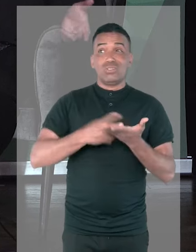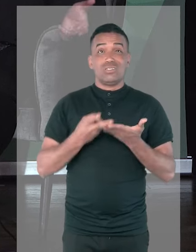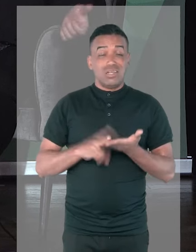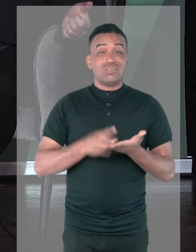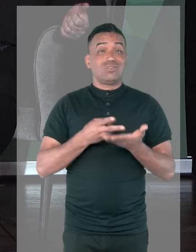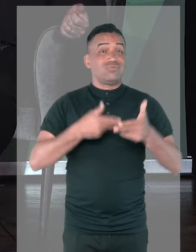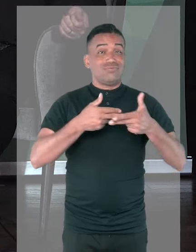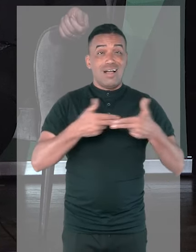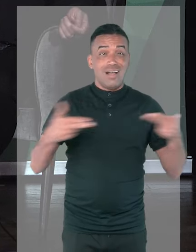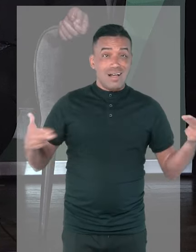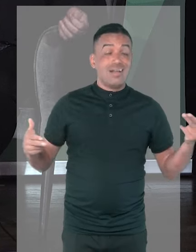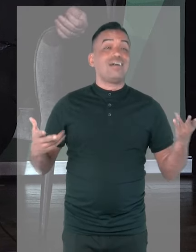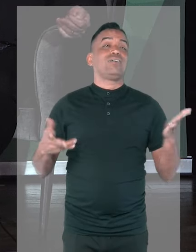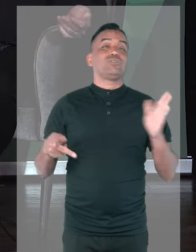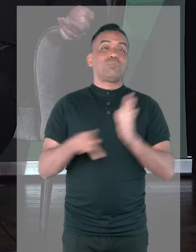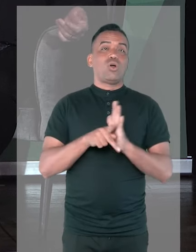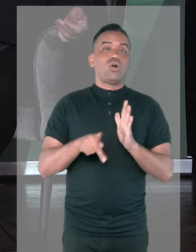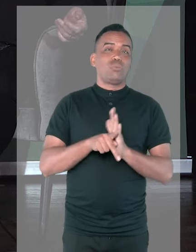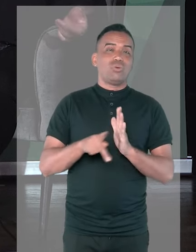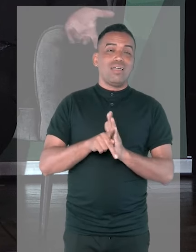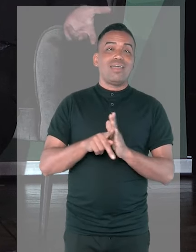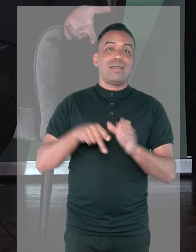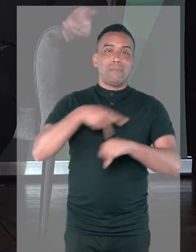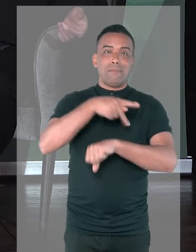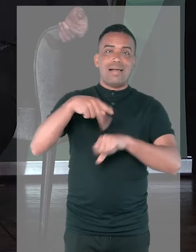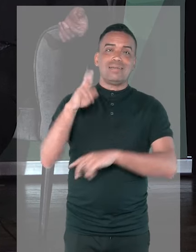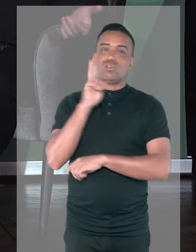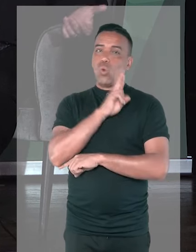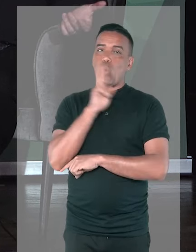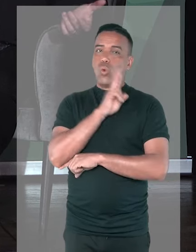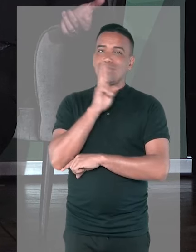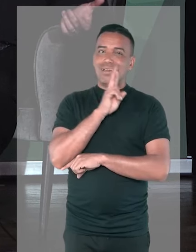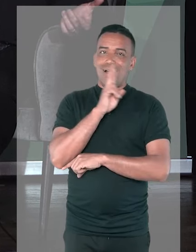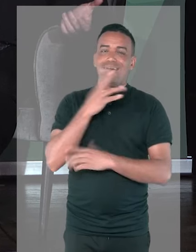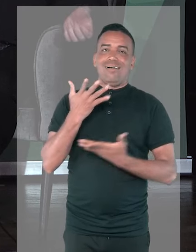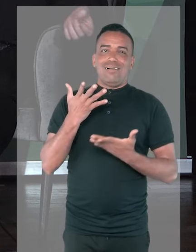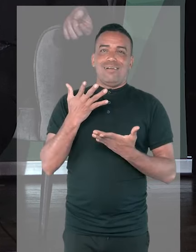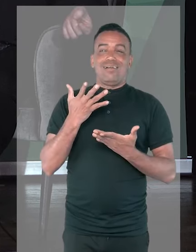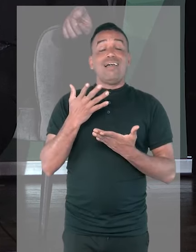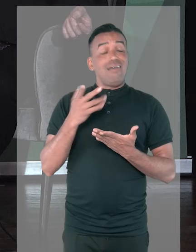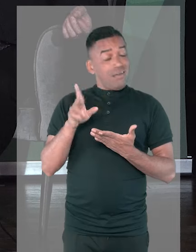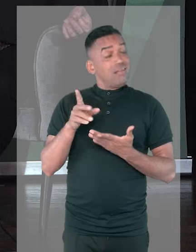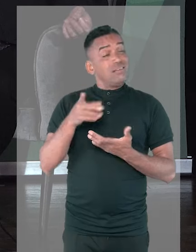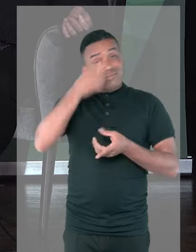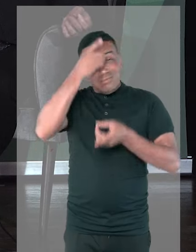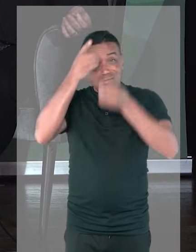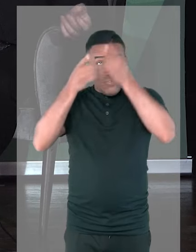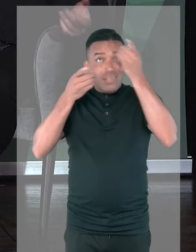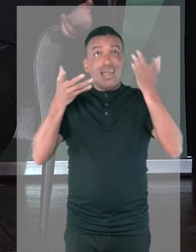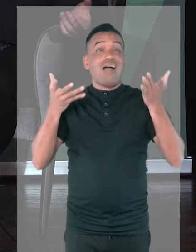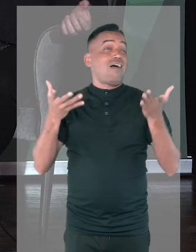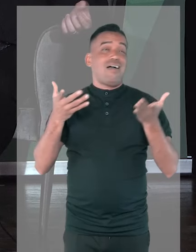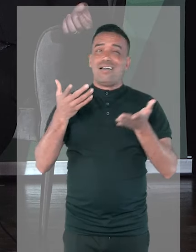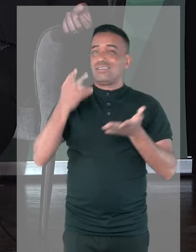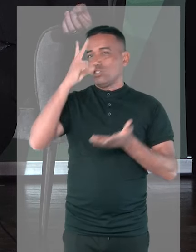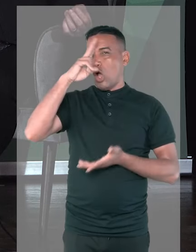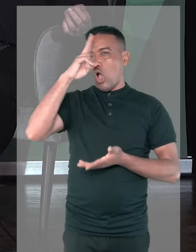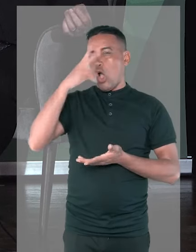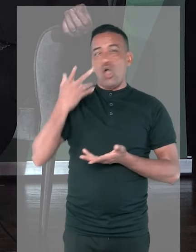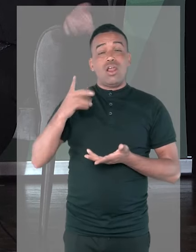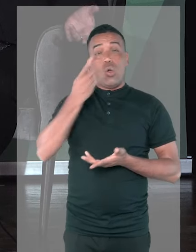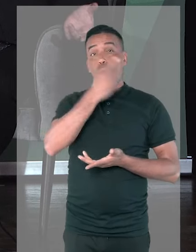títulos essenciais da literatura russa, sei lá, e é um excelente ficcionista, né? Rubens Figueiredo é excelente. O